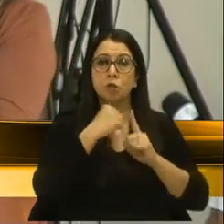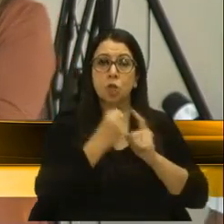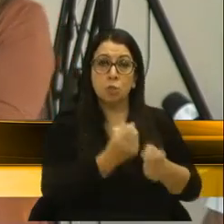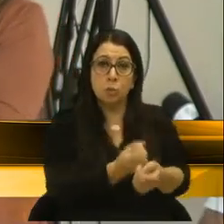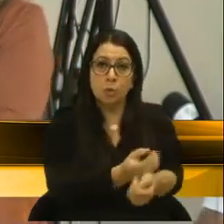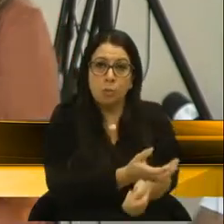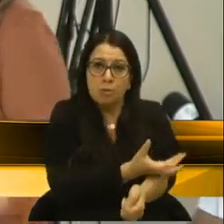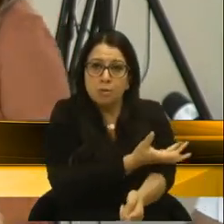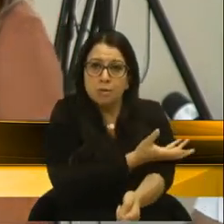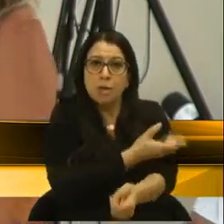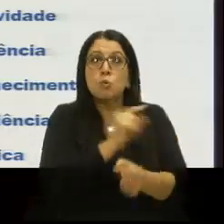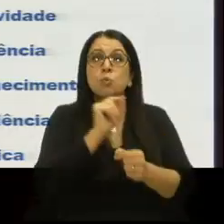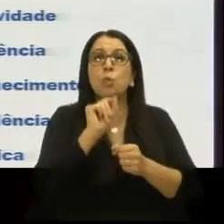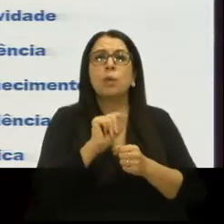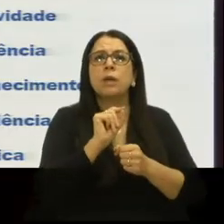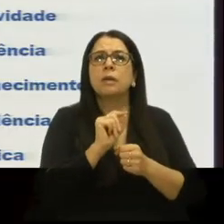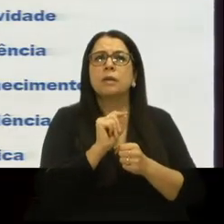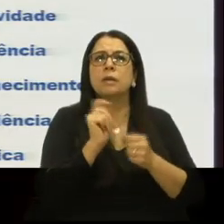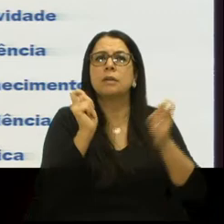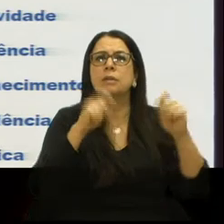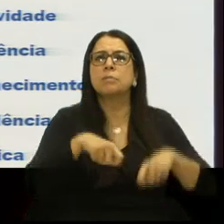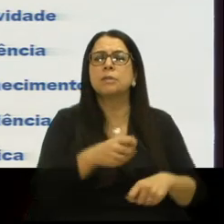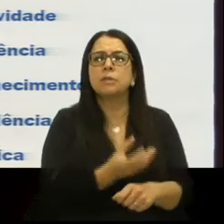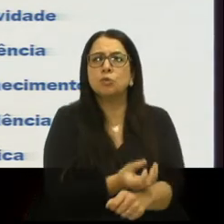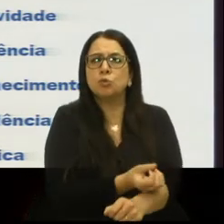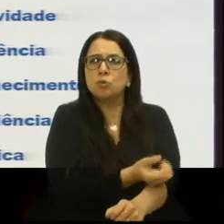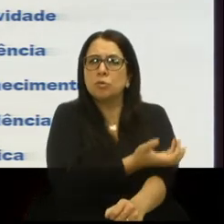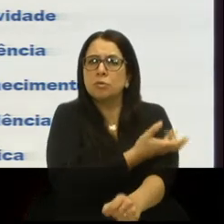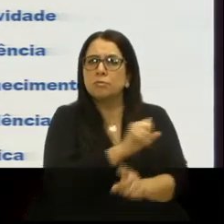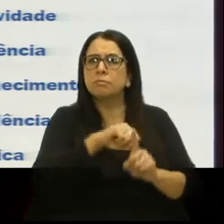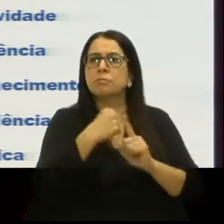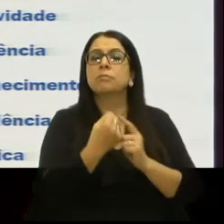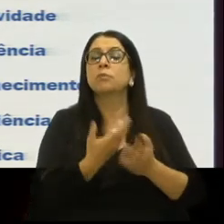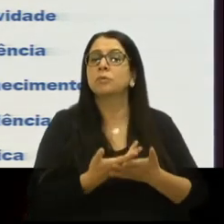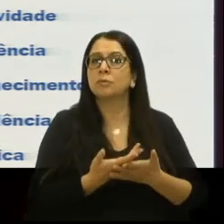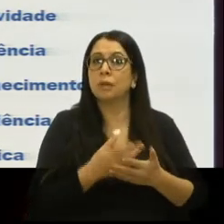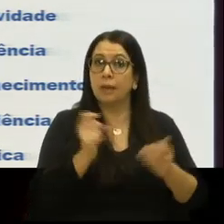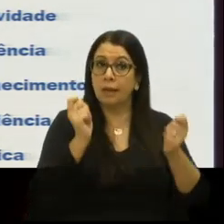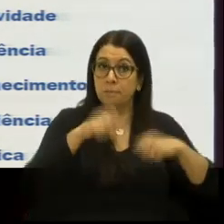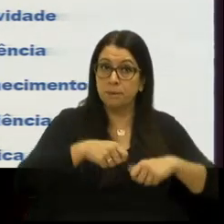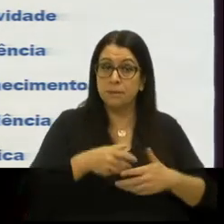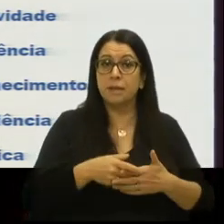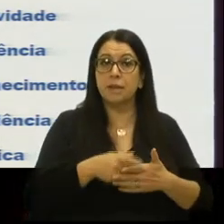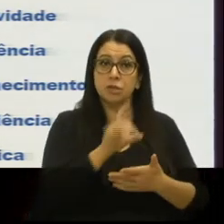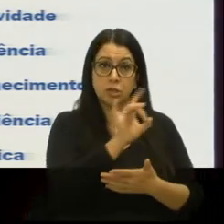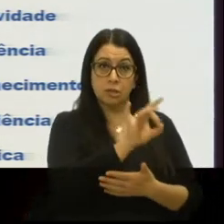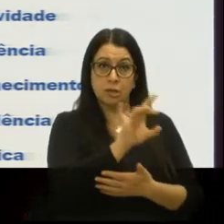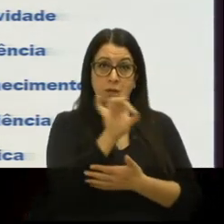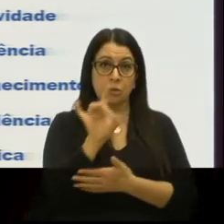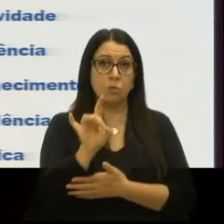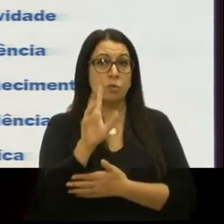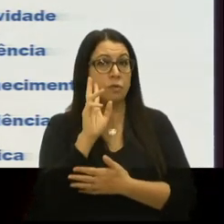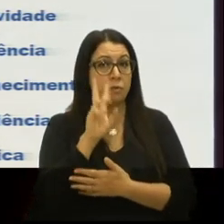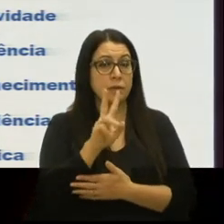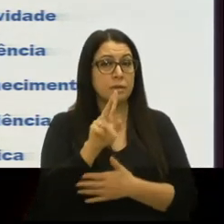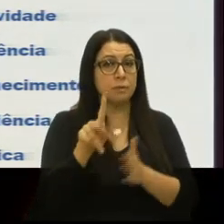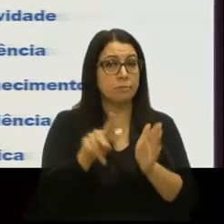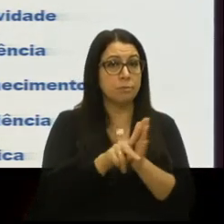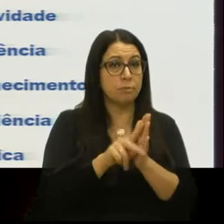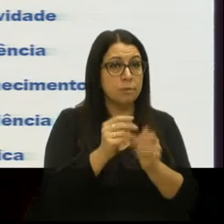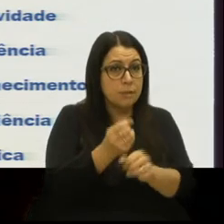socioemocionais. O que são competências socioemocionais? A capacidade de cada um lidar com suas